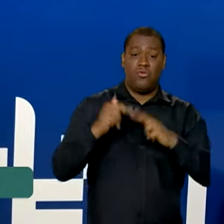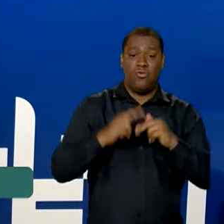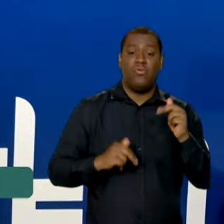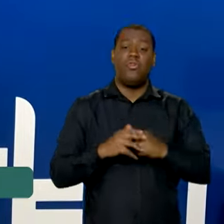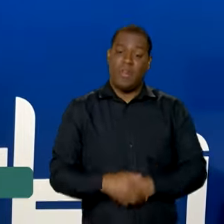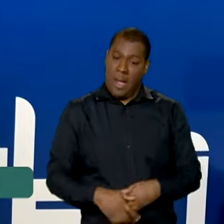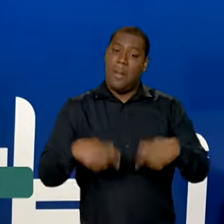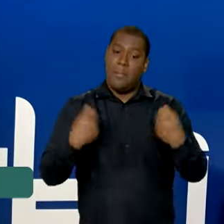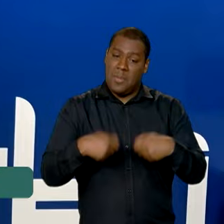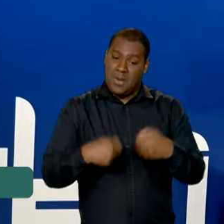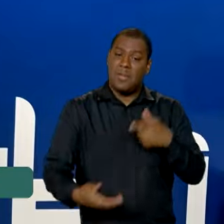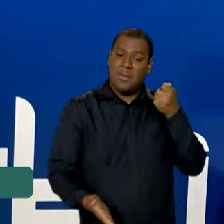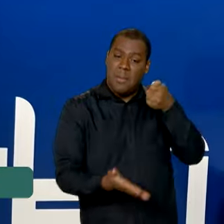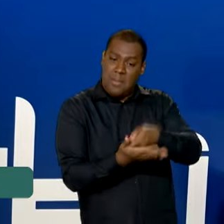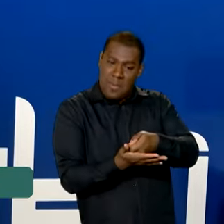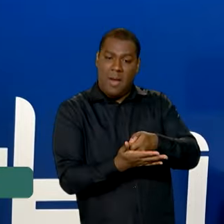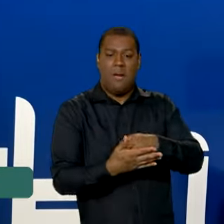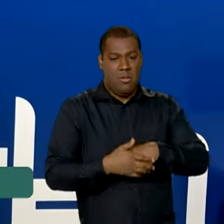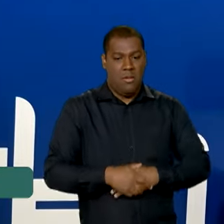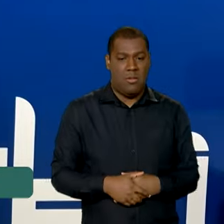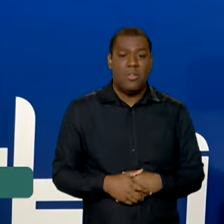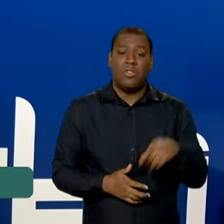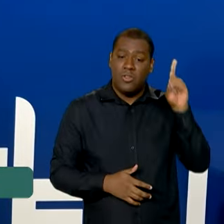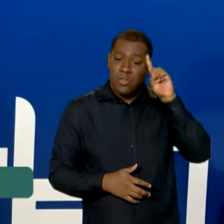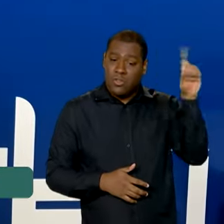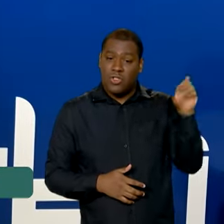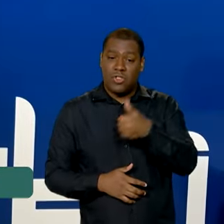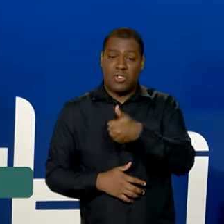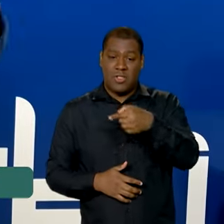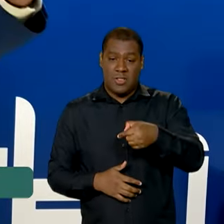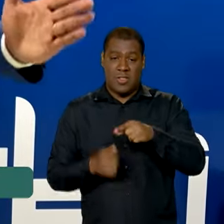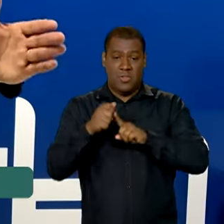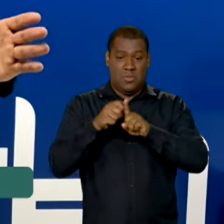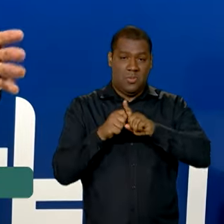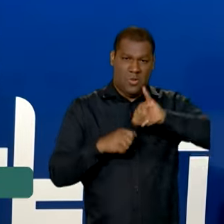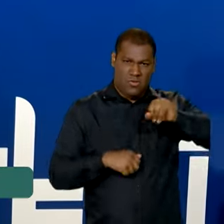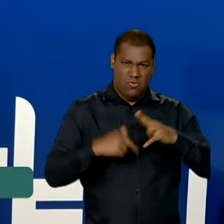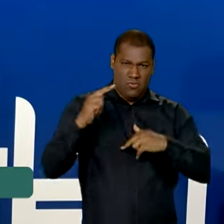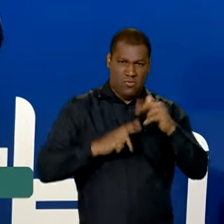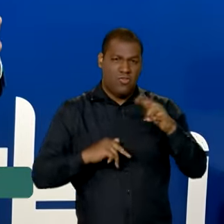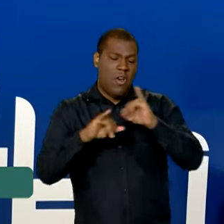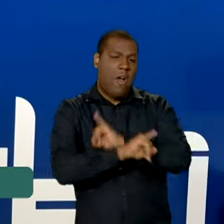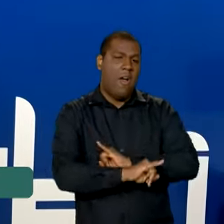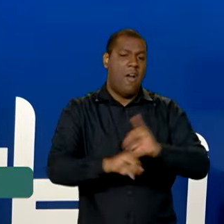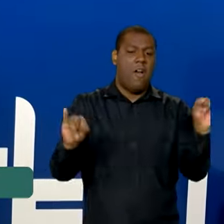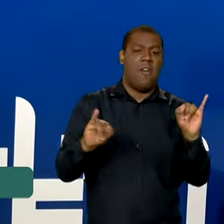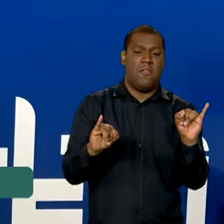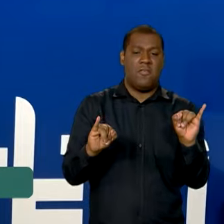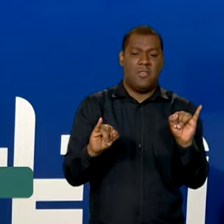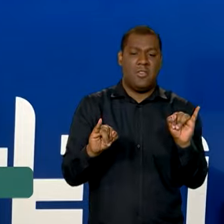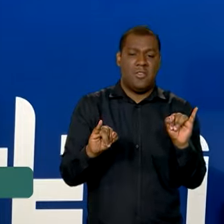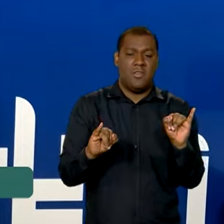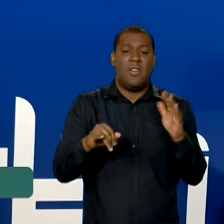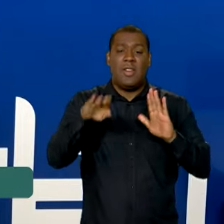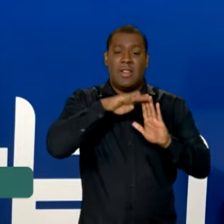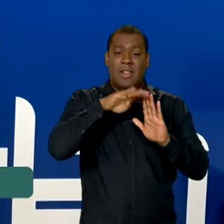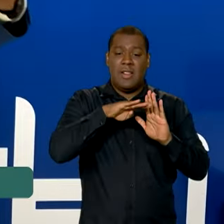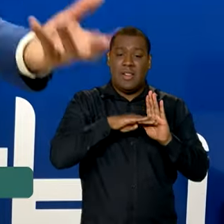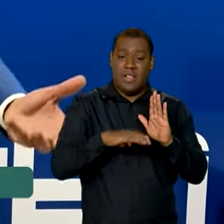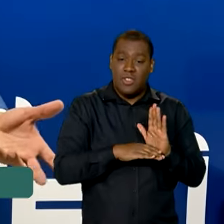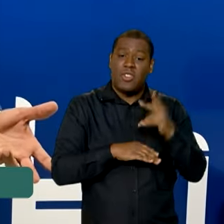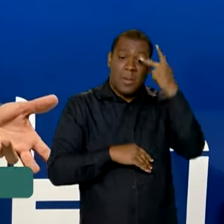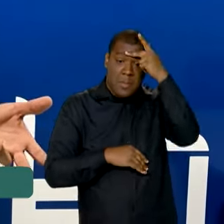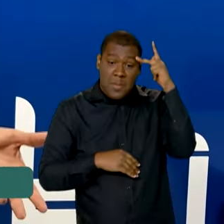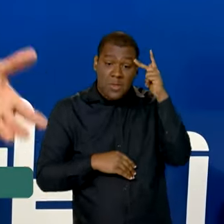a sua participação no exame. No dia 17 de junho, nós vamos estar divulgando o resultado das pessoas que solicitaram